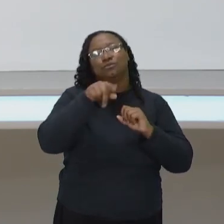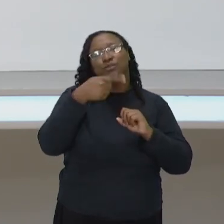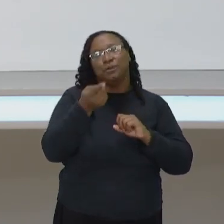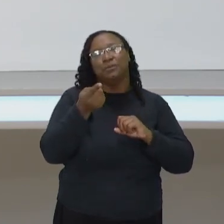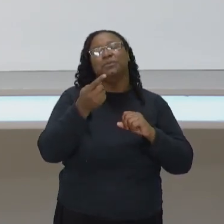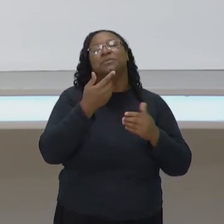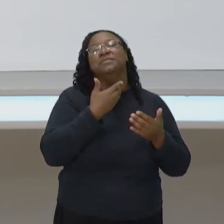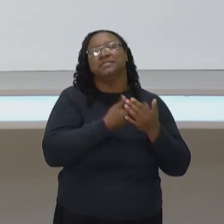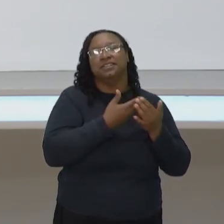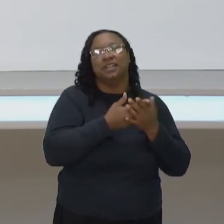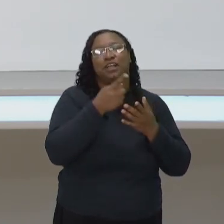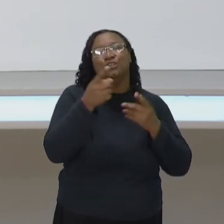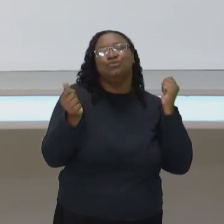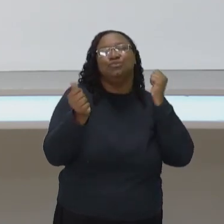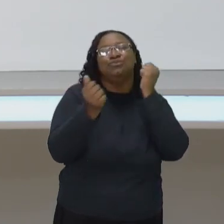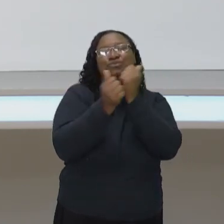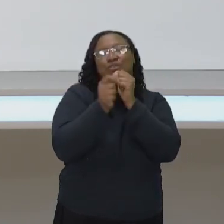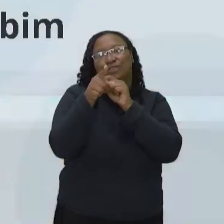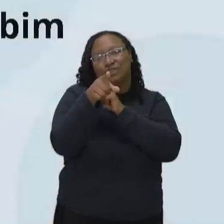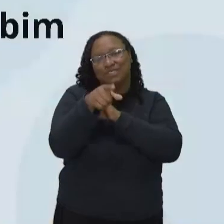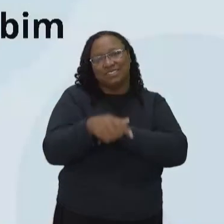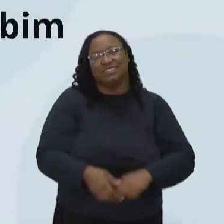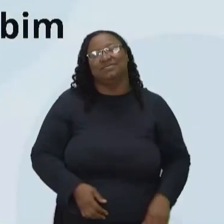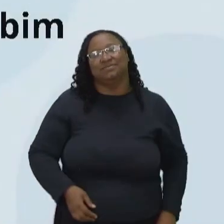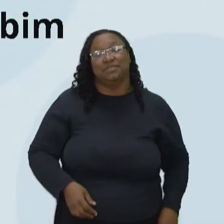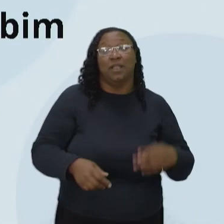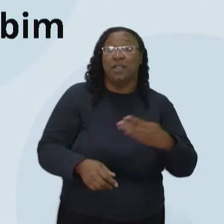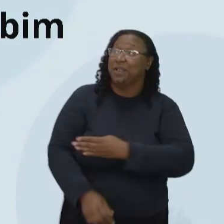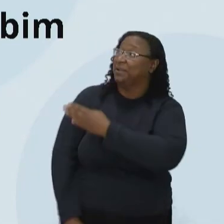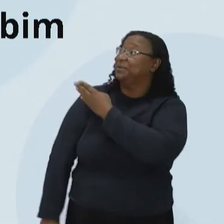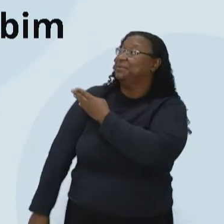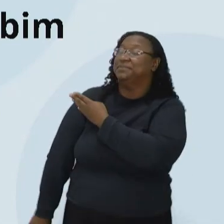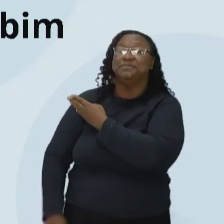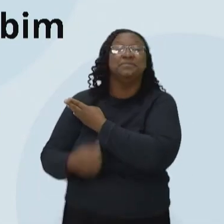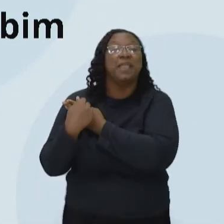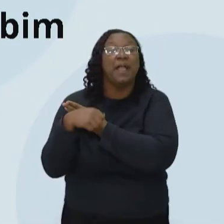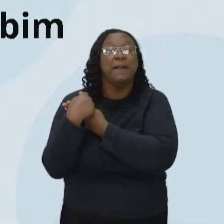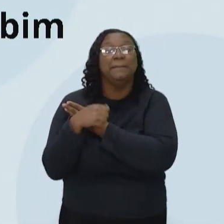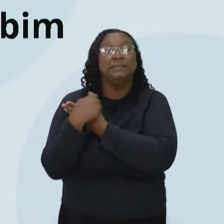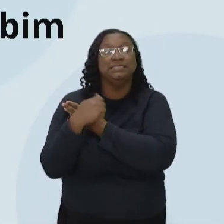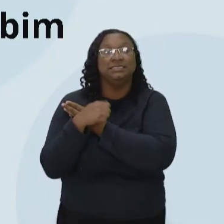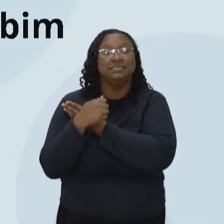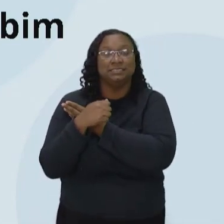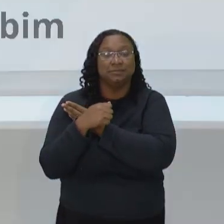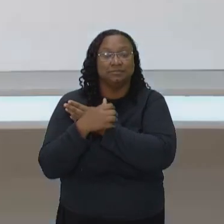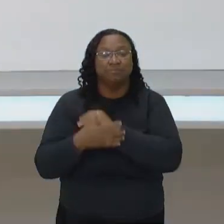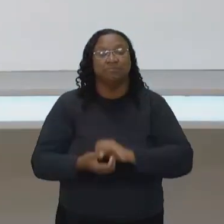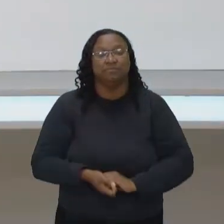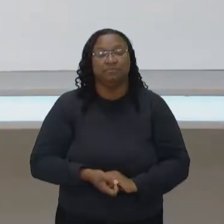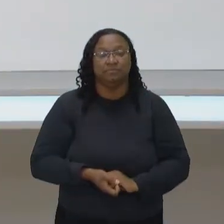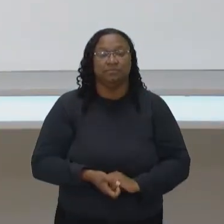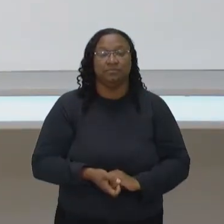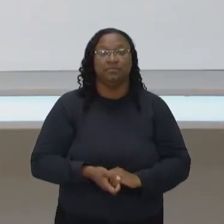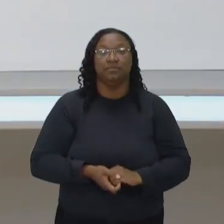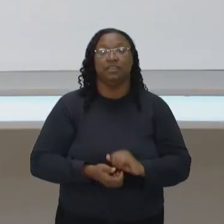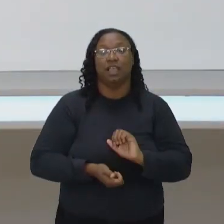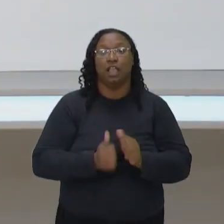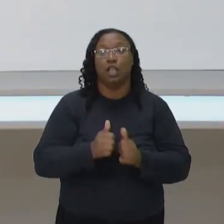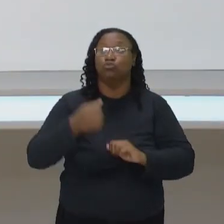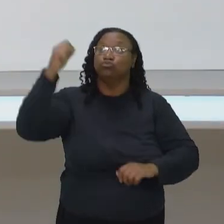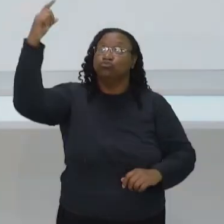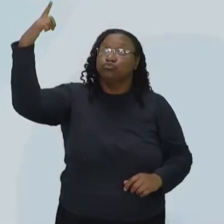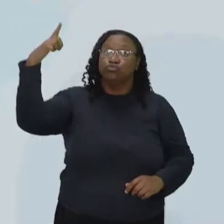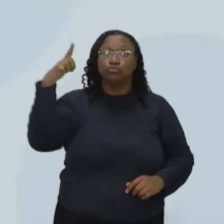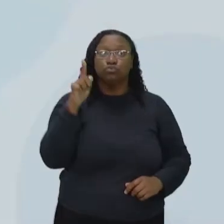aula com você. É isso daí. Põe na tela lá o que a gente precisa. Olha só. Podemos considerar a irradiação solar direta com 100